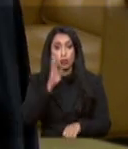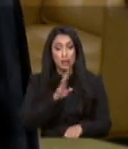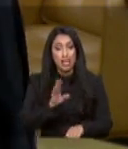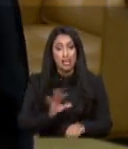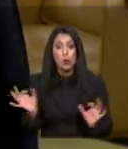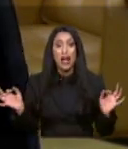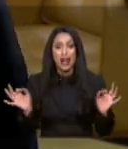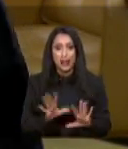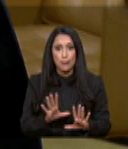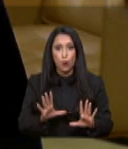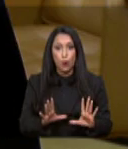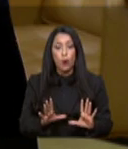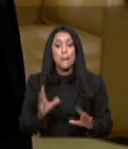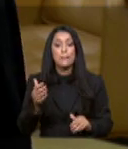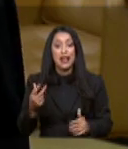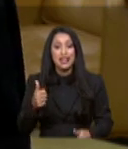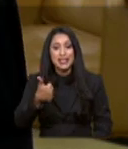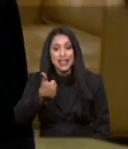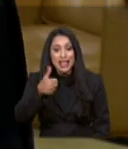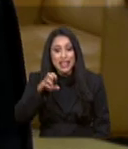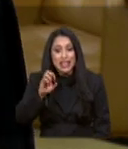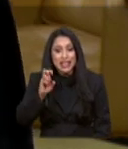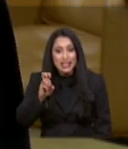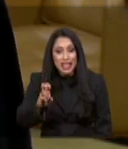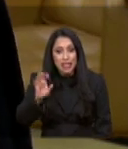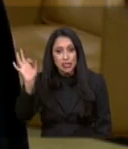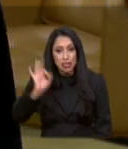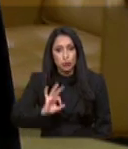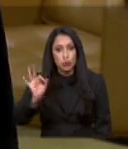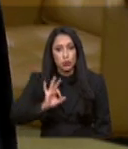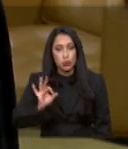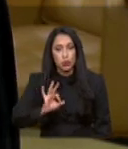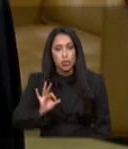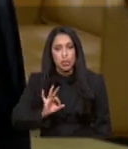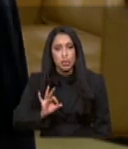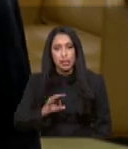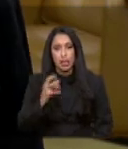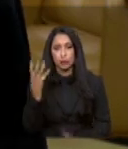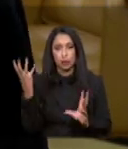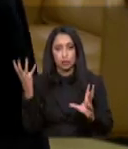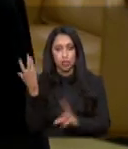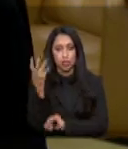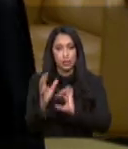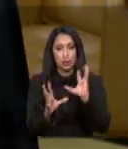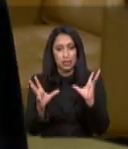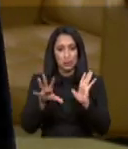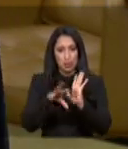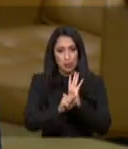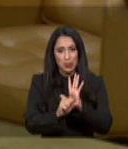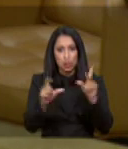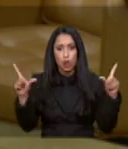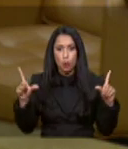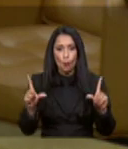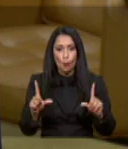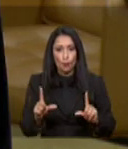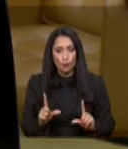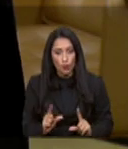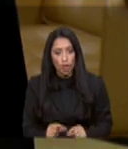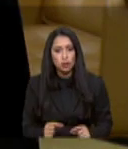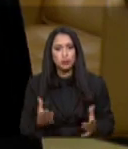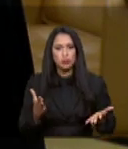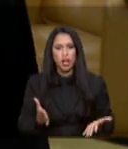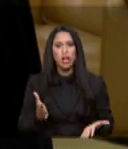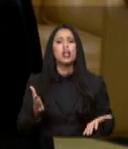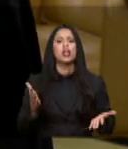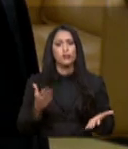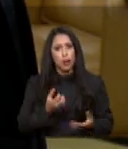reduziu, trouxe uma redução de 15% do índice de avisos de desmatamento da Amazônia. Portanto, ela já funcionou, já